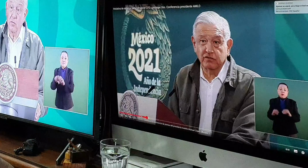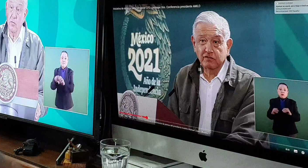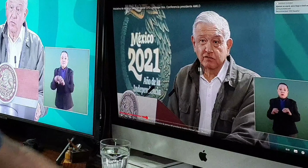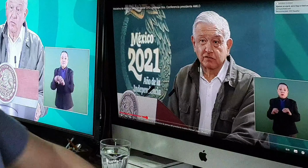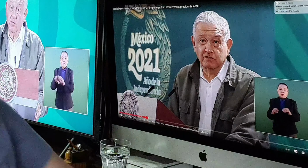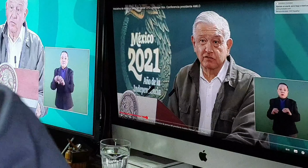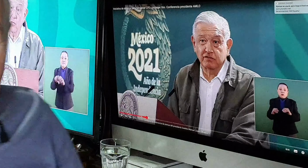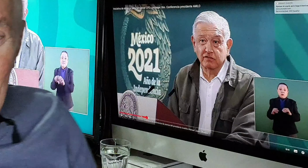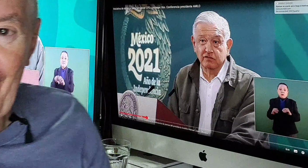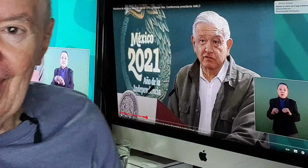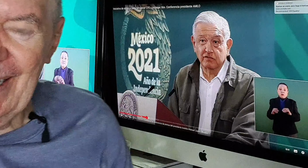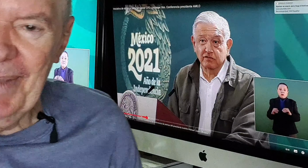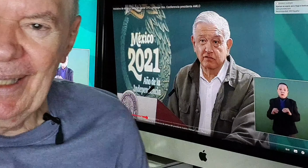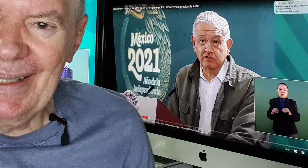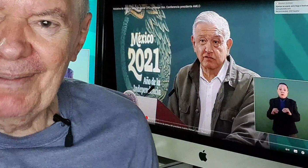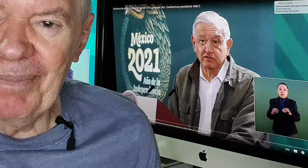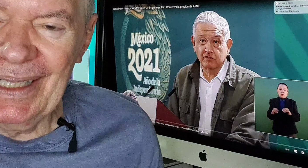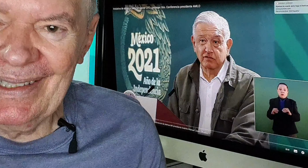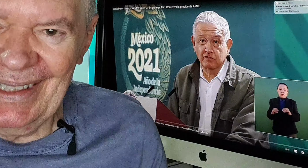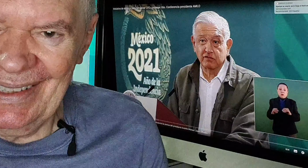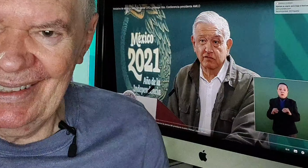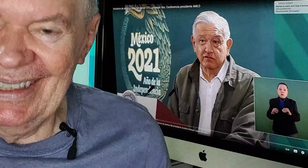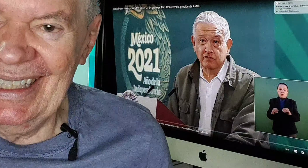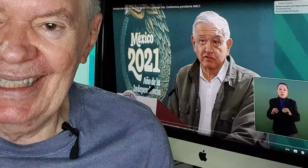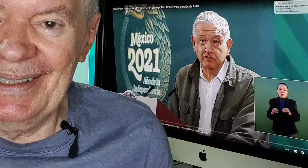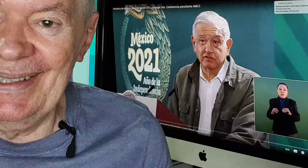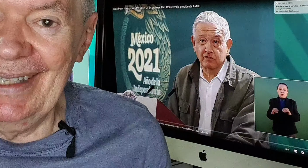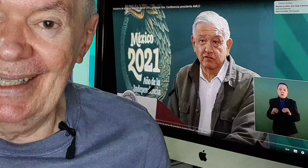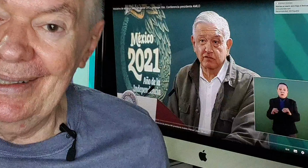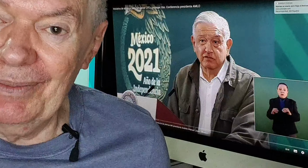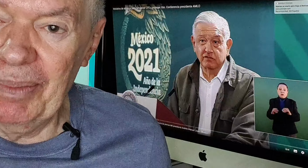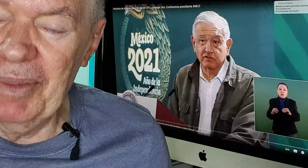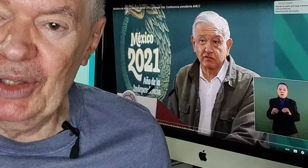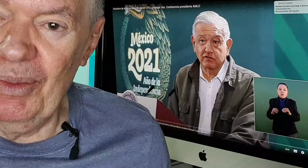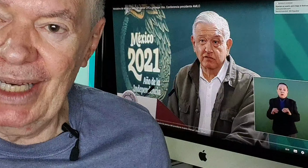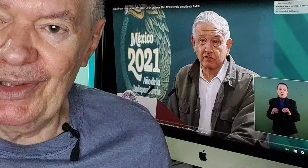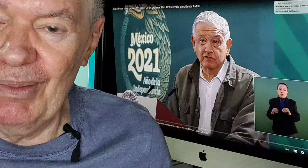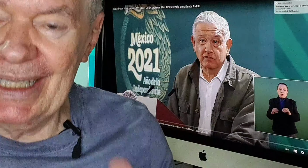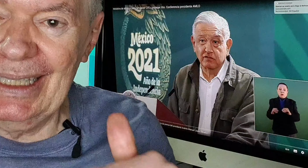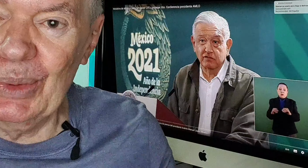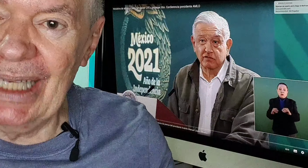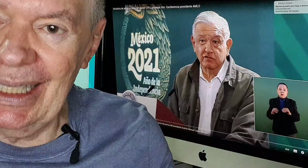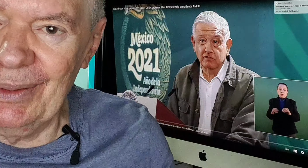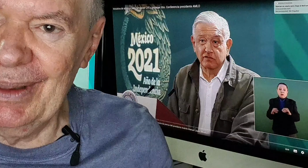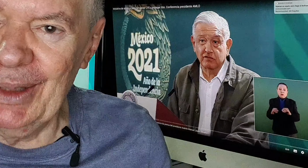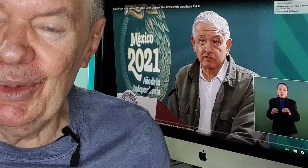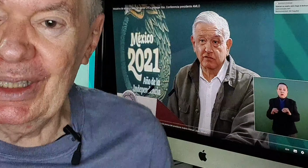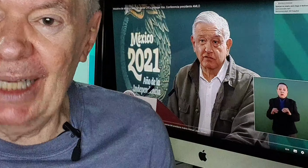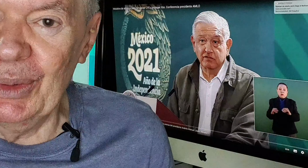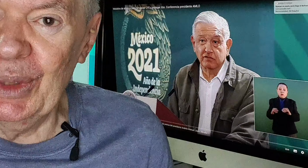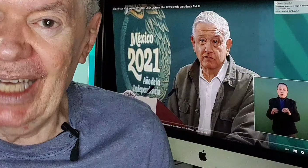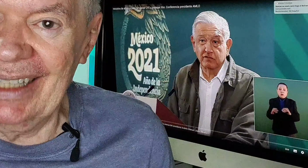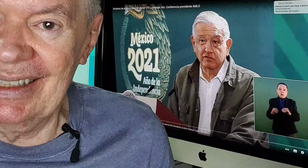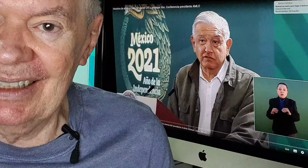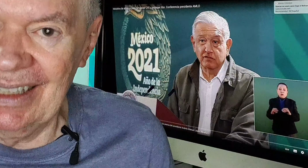luz? E aí ele fala também das empresas de eletricidade, não propriamente do México, mas ali do lado, né, no